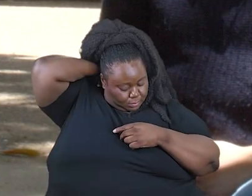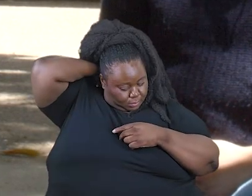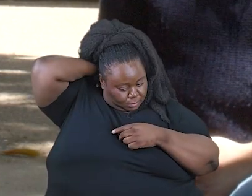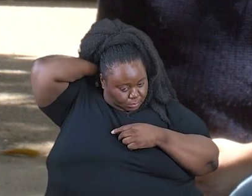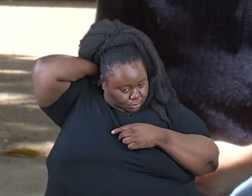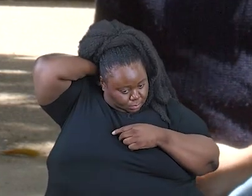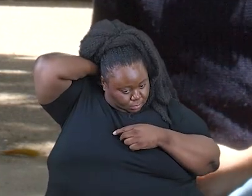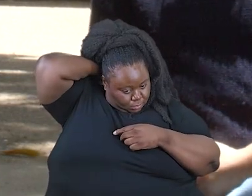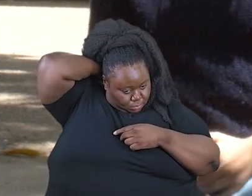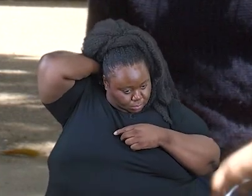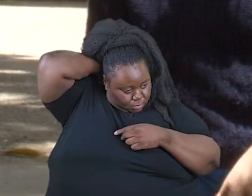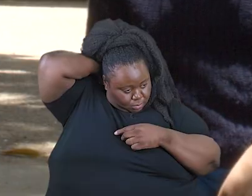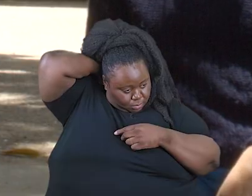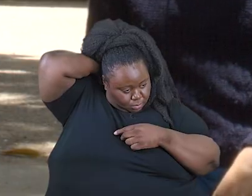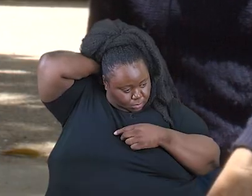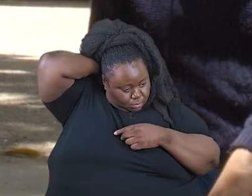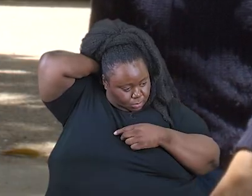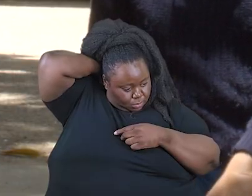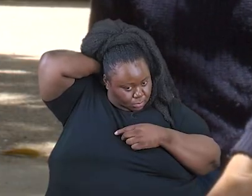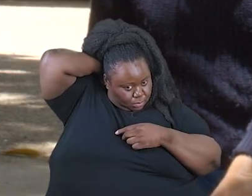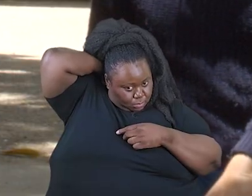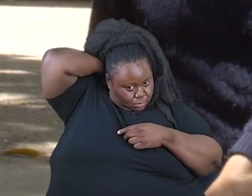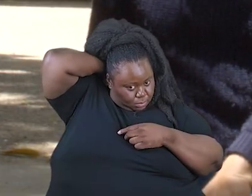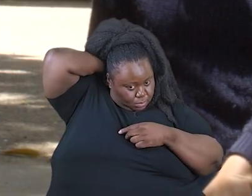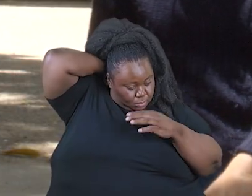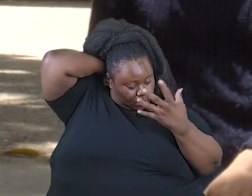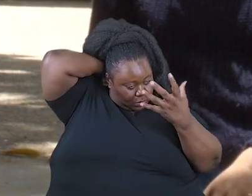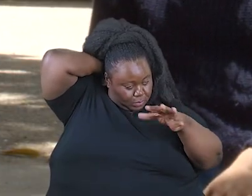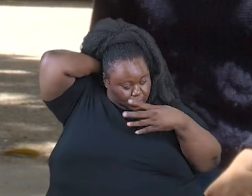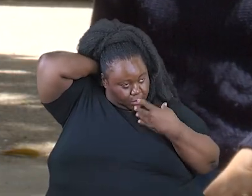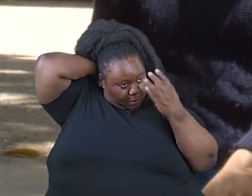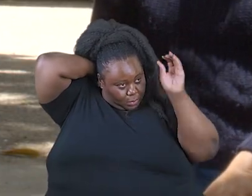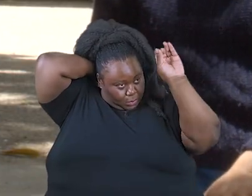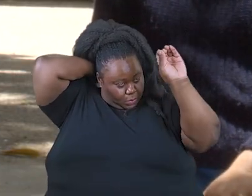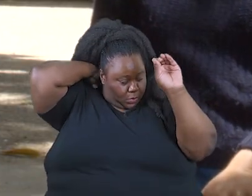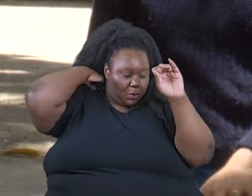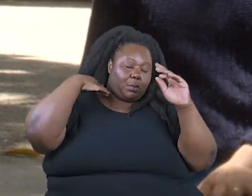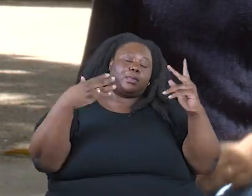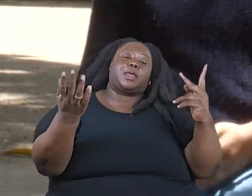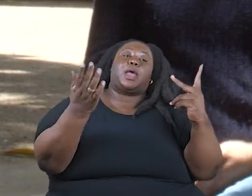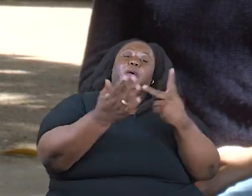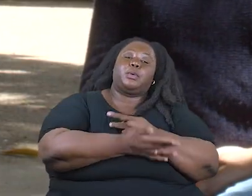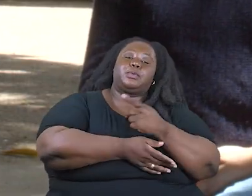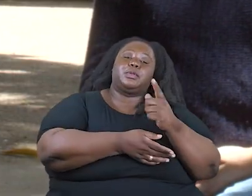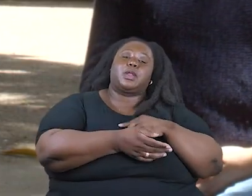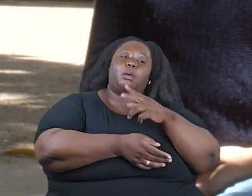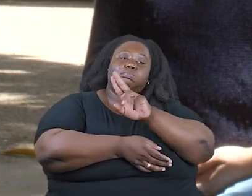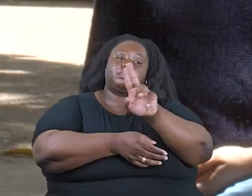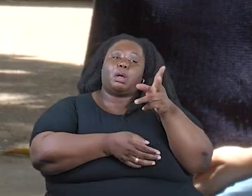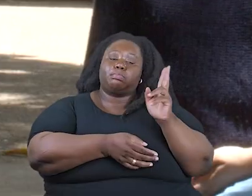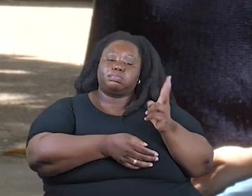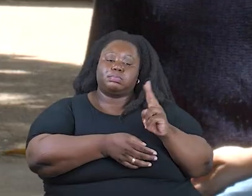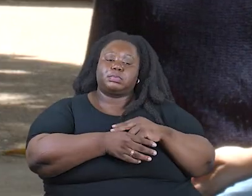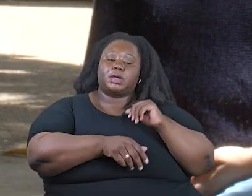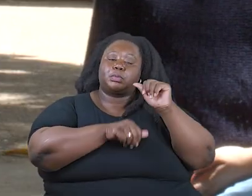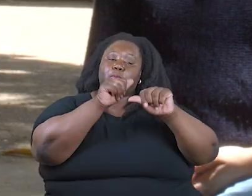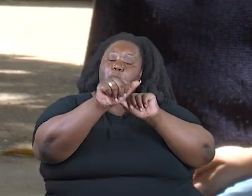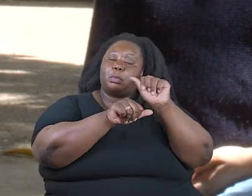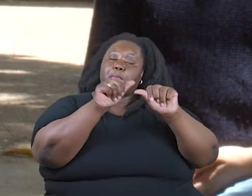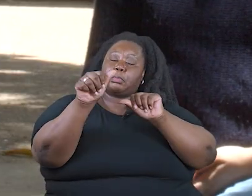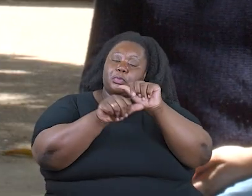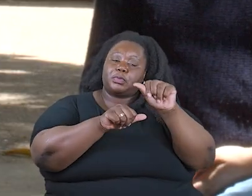que ele não teve essa ideia de colocar um nome e cada vez que acontece a feira ela tem o mesmo nome. Cada vez ela tem um